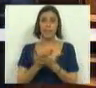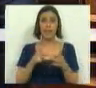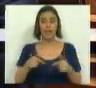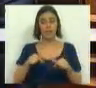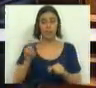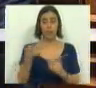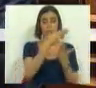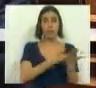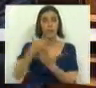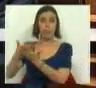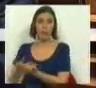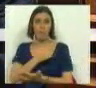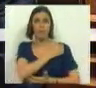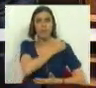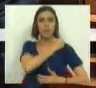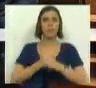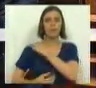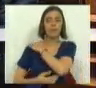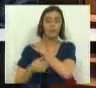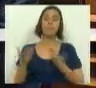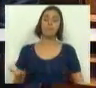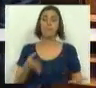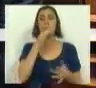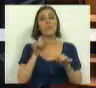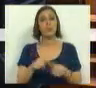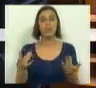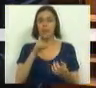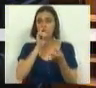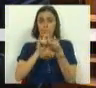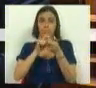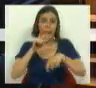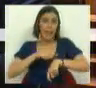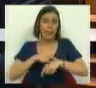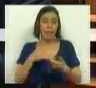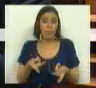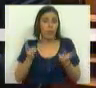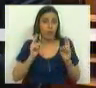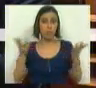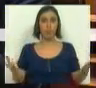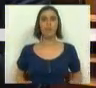diplomas. E vamos a eles neste curto tempo disponível.